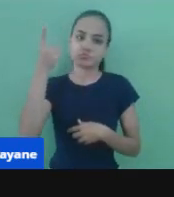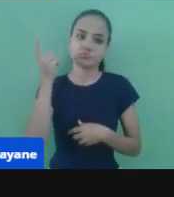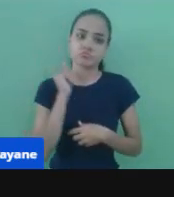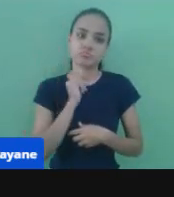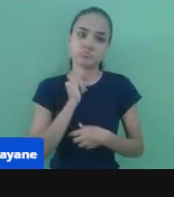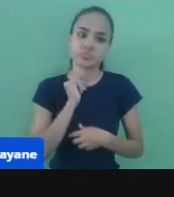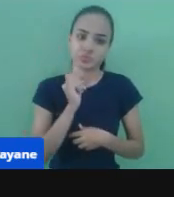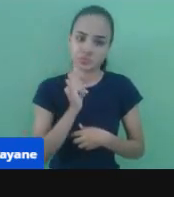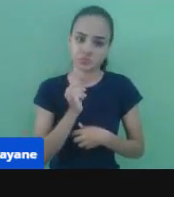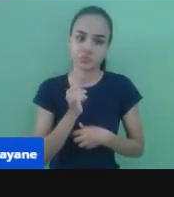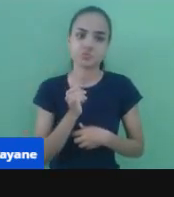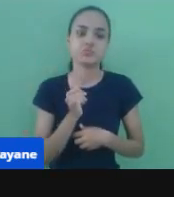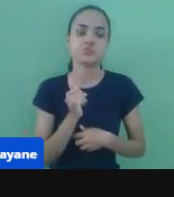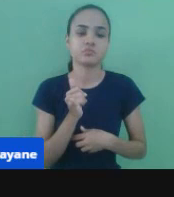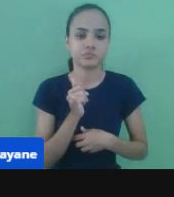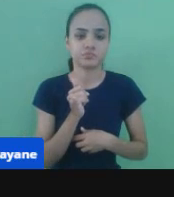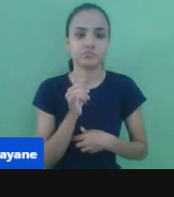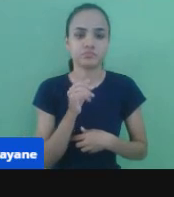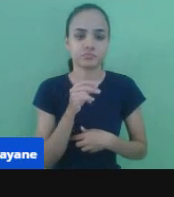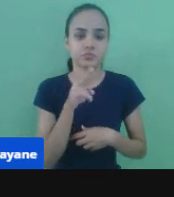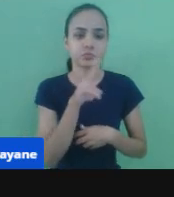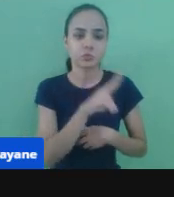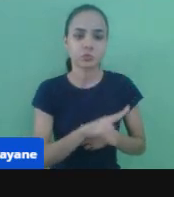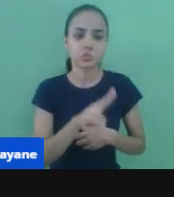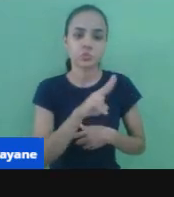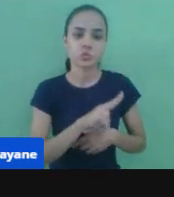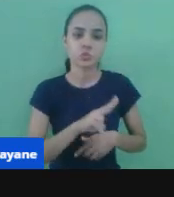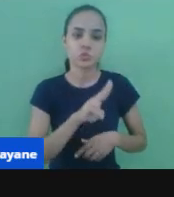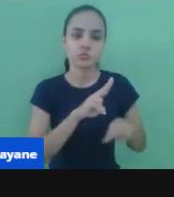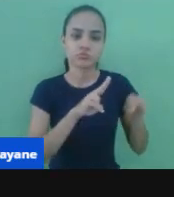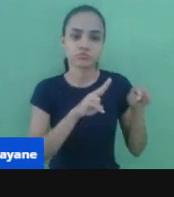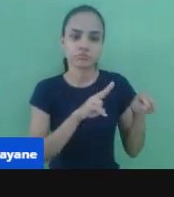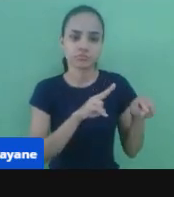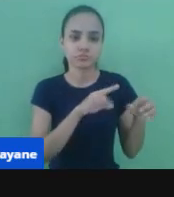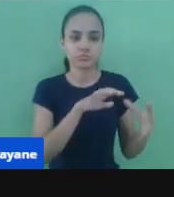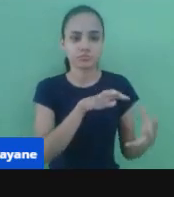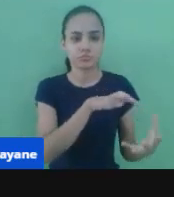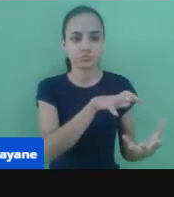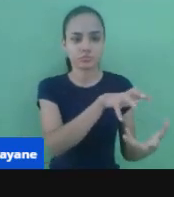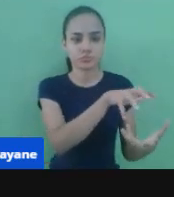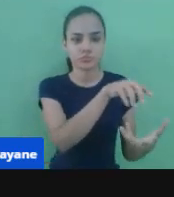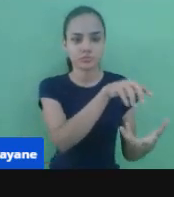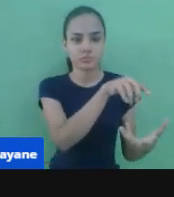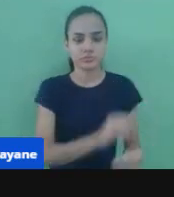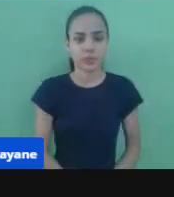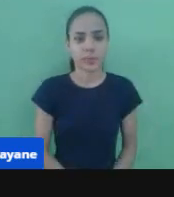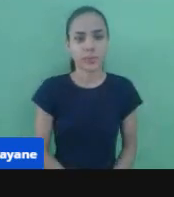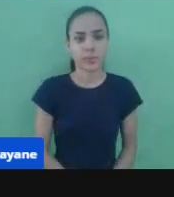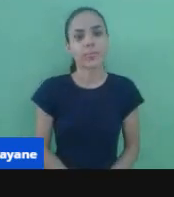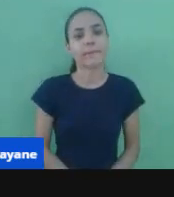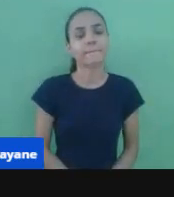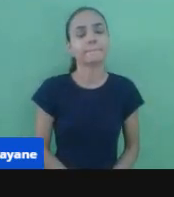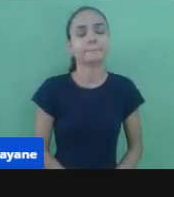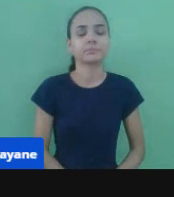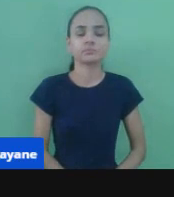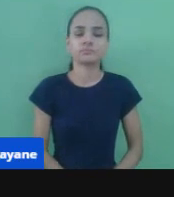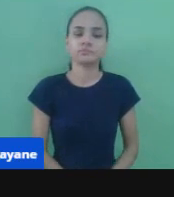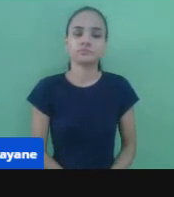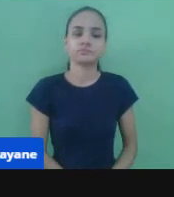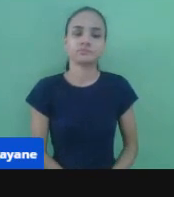Coloquei aqui o documentário Sinfonia de uma Cidade, só para a gente ter uma noção.